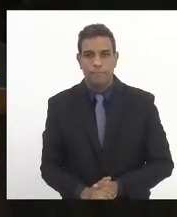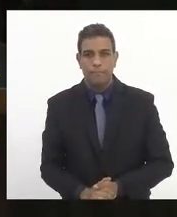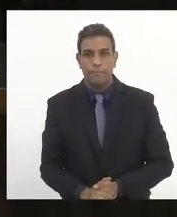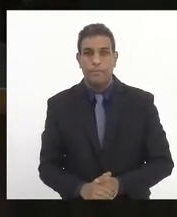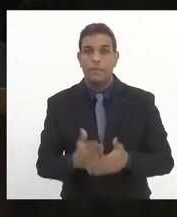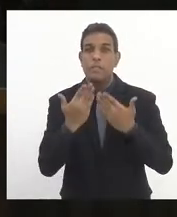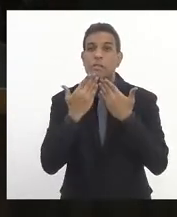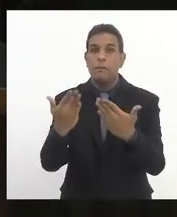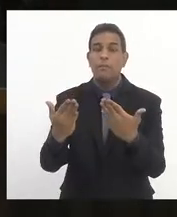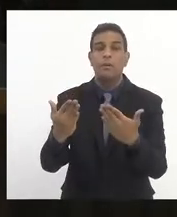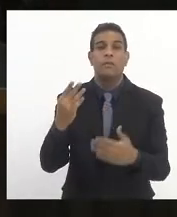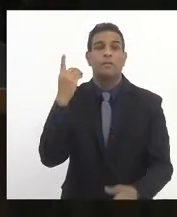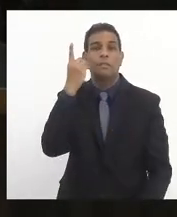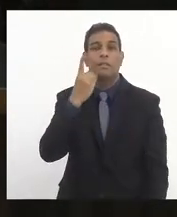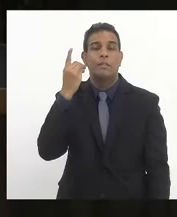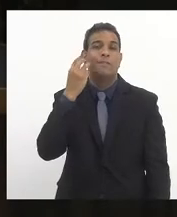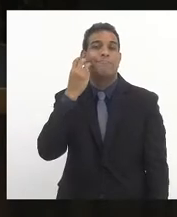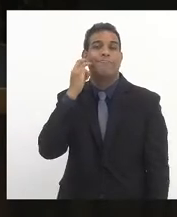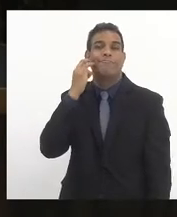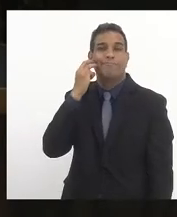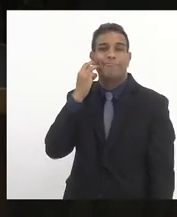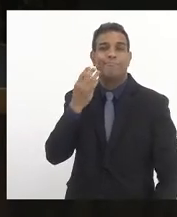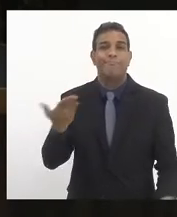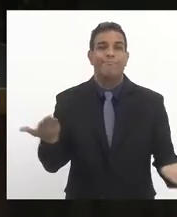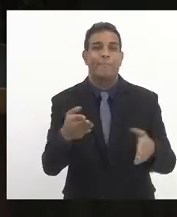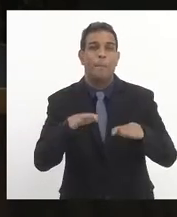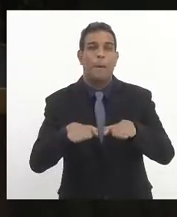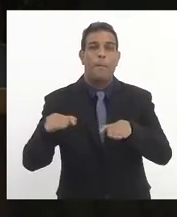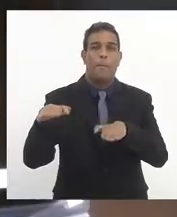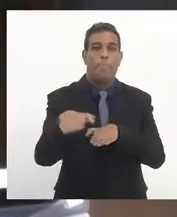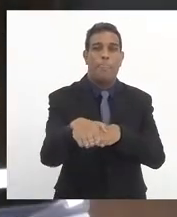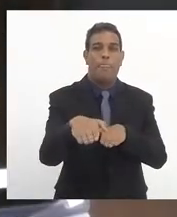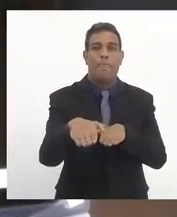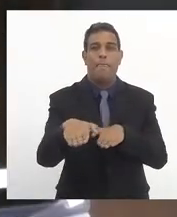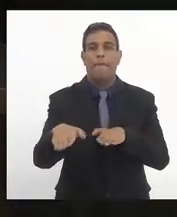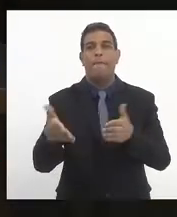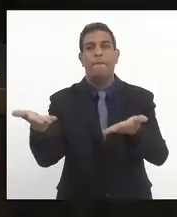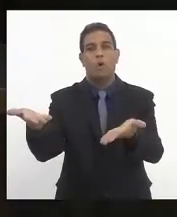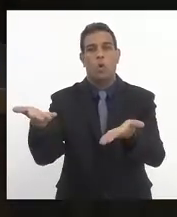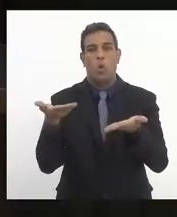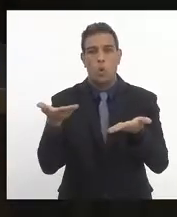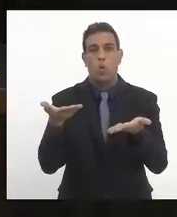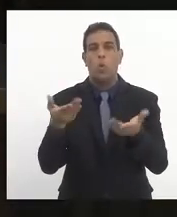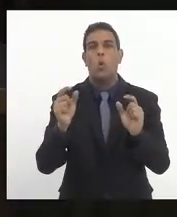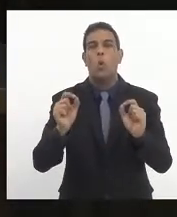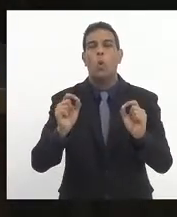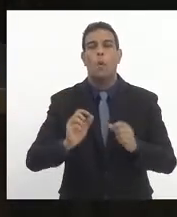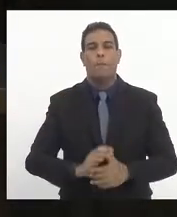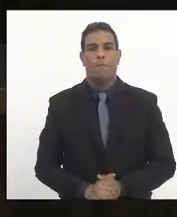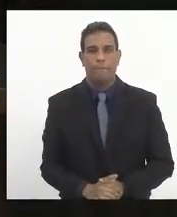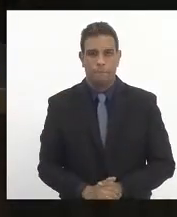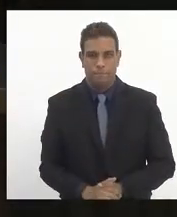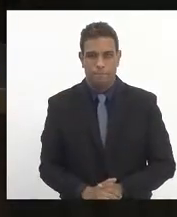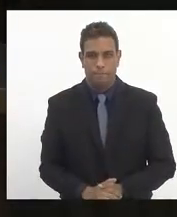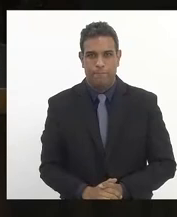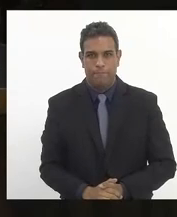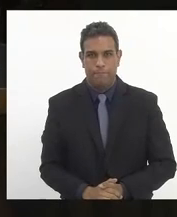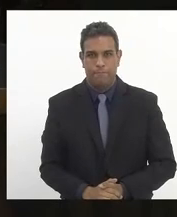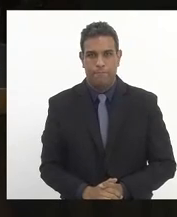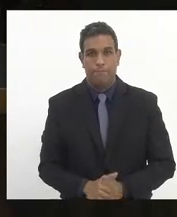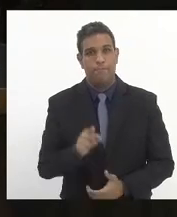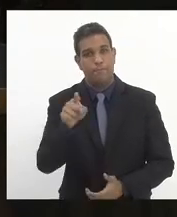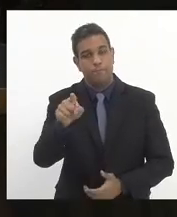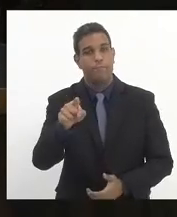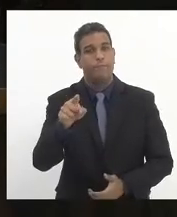deputado Valdec, nos acompanhar nesse passo. O próximo orador inscrito é o nosso